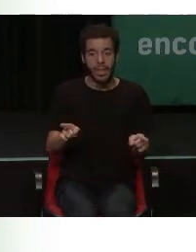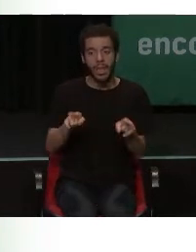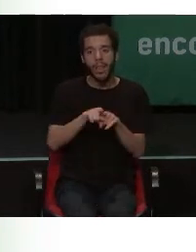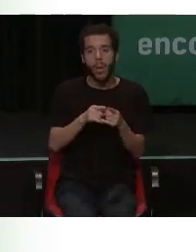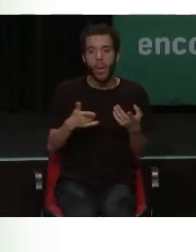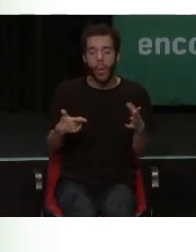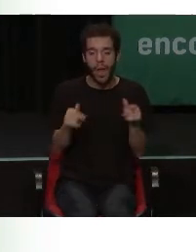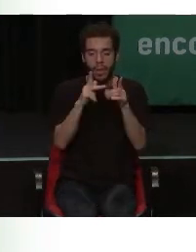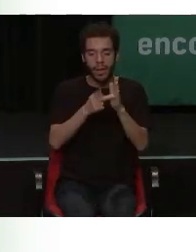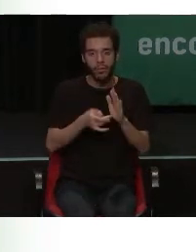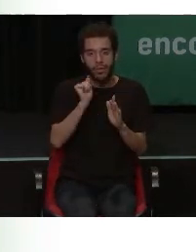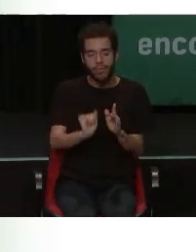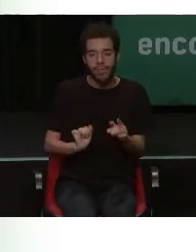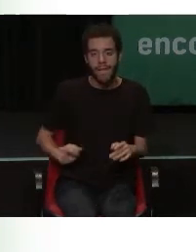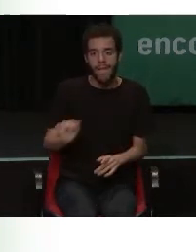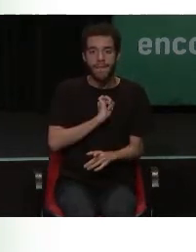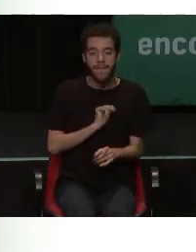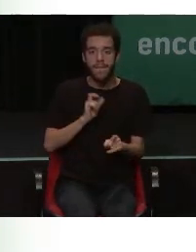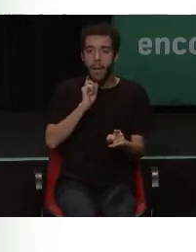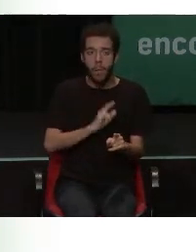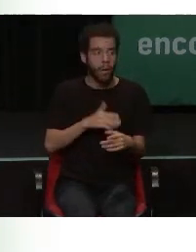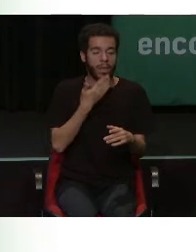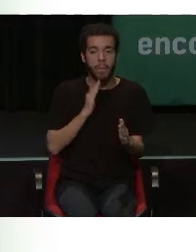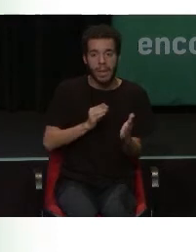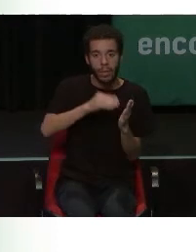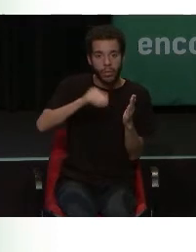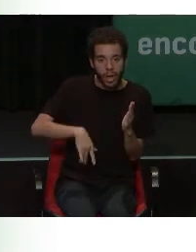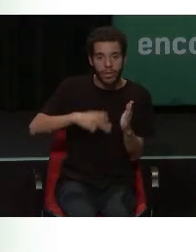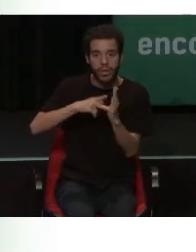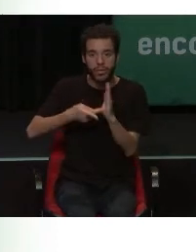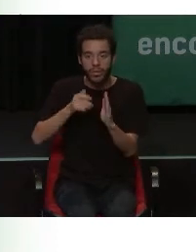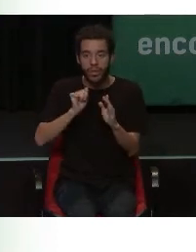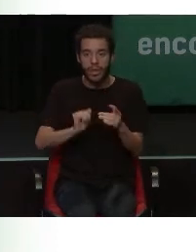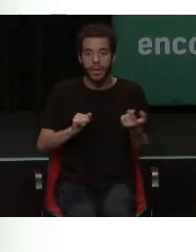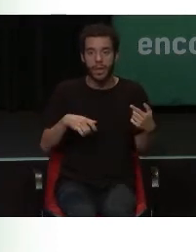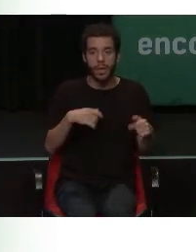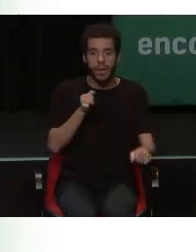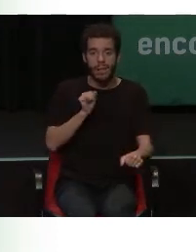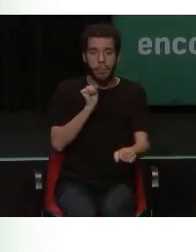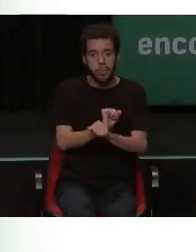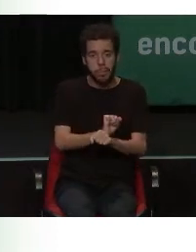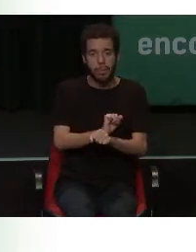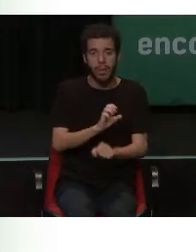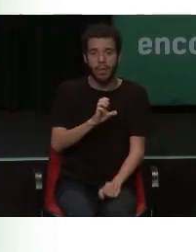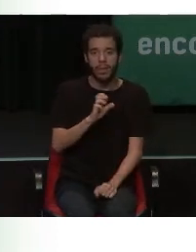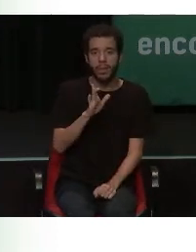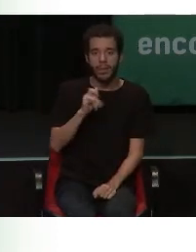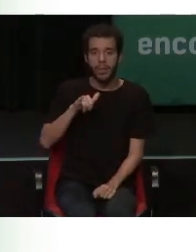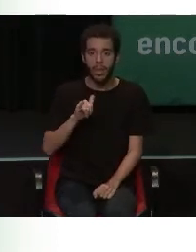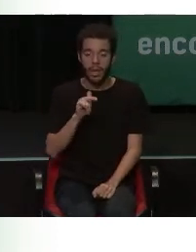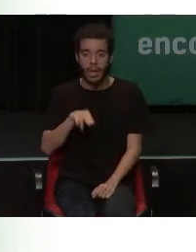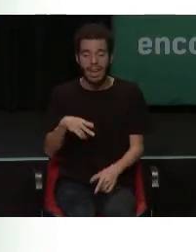depois garante, até mediante contratos com tecnologias de blockchain, que o cidadão possa ou não